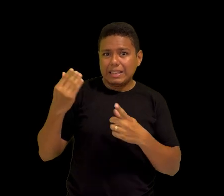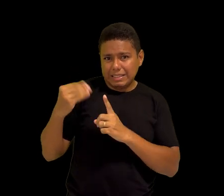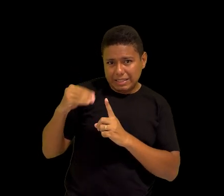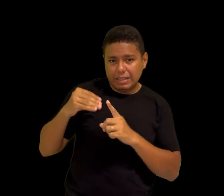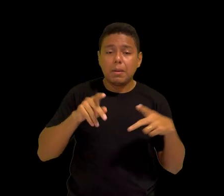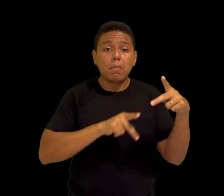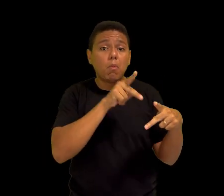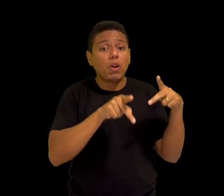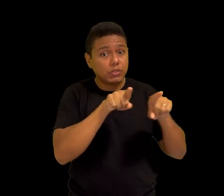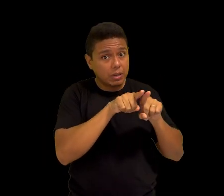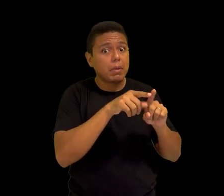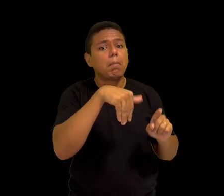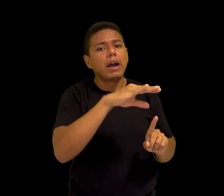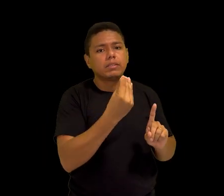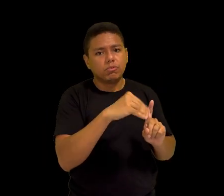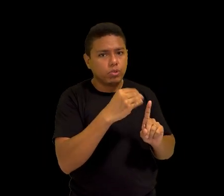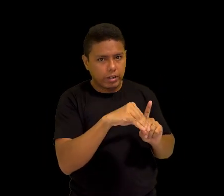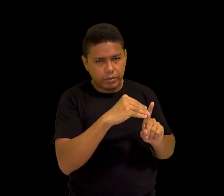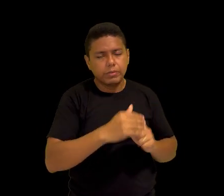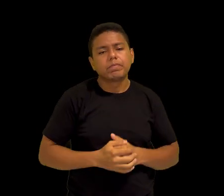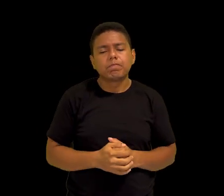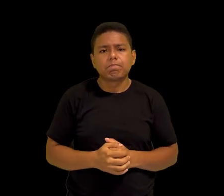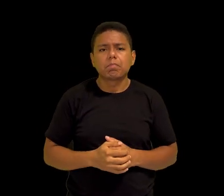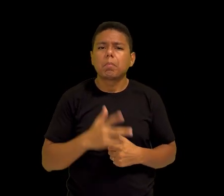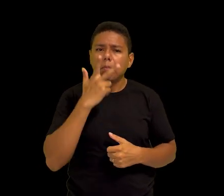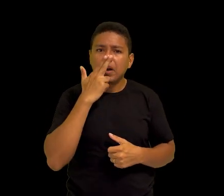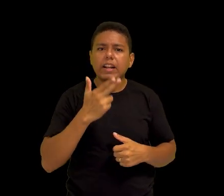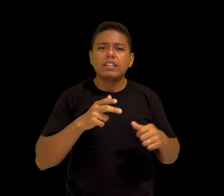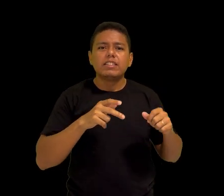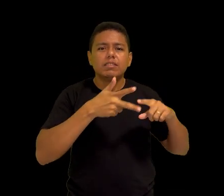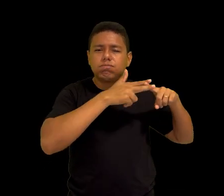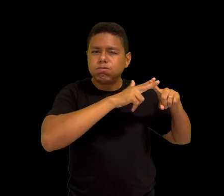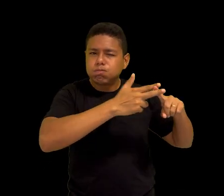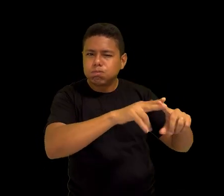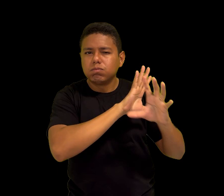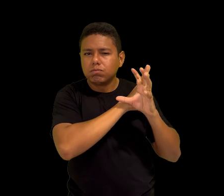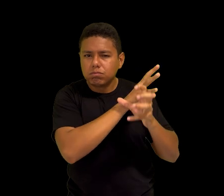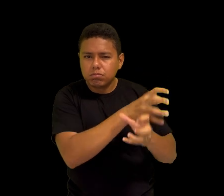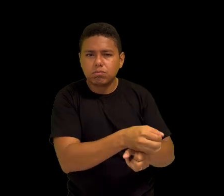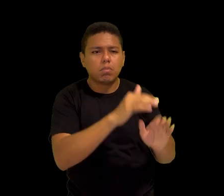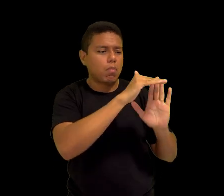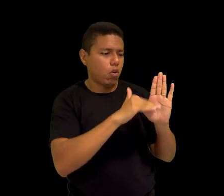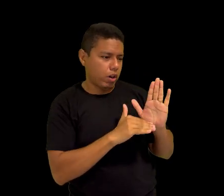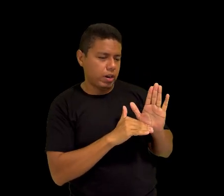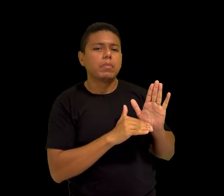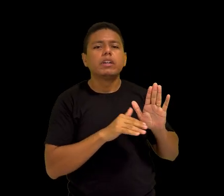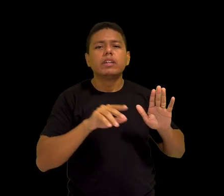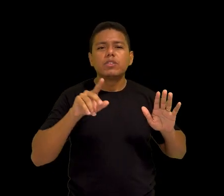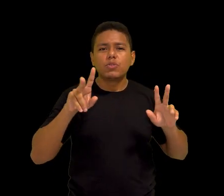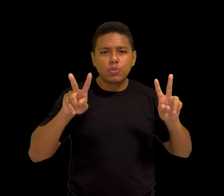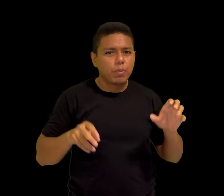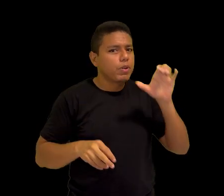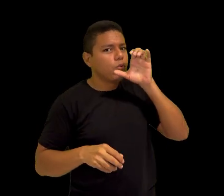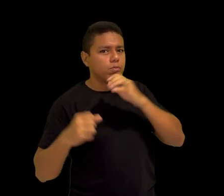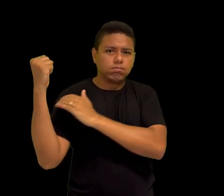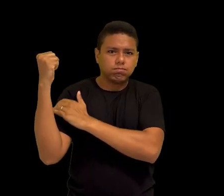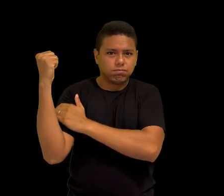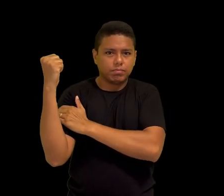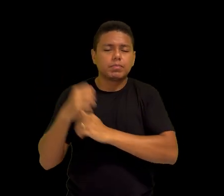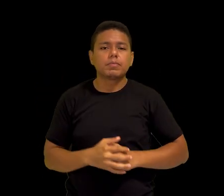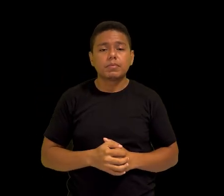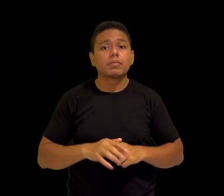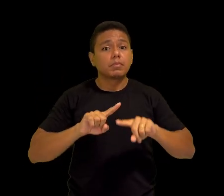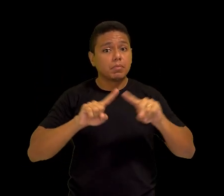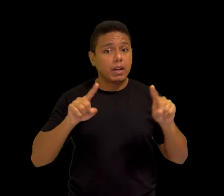vulneráveis, populações mais vulneráveis também, né? Então, houve toda uma atualização dos programas de suplementação em função desses